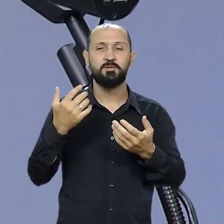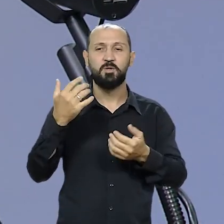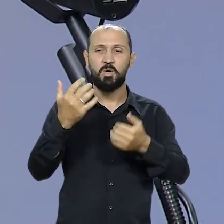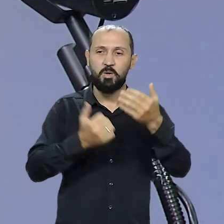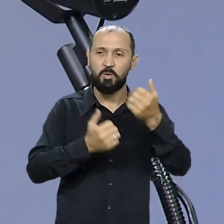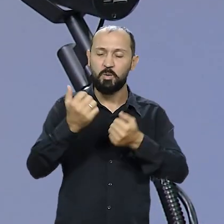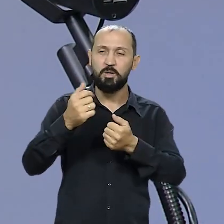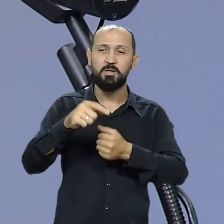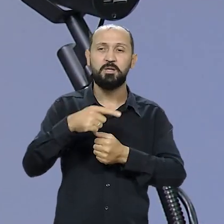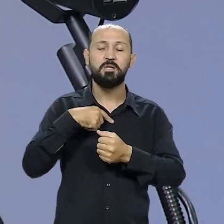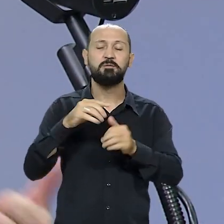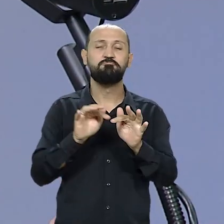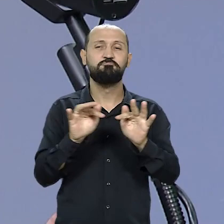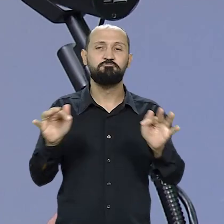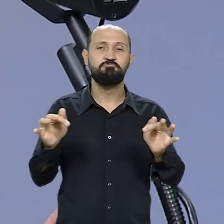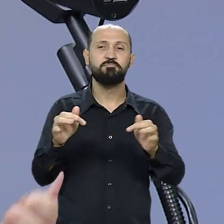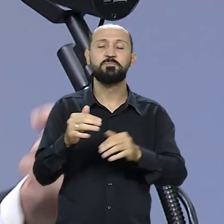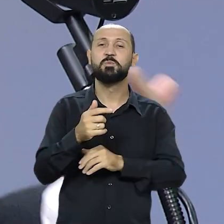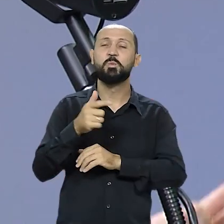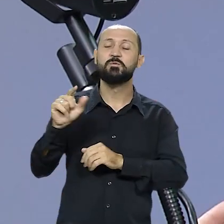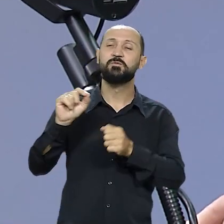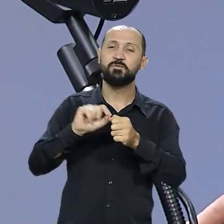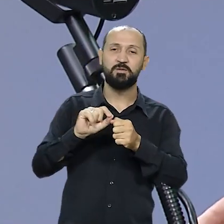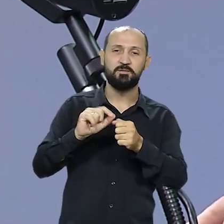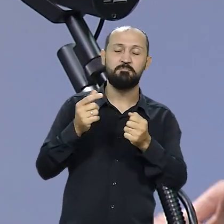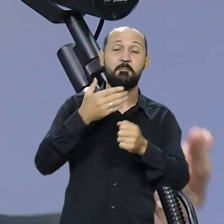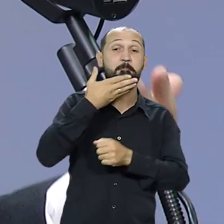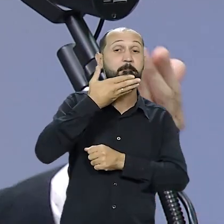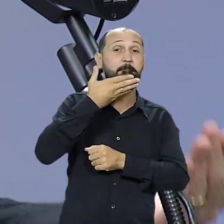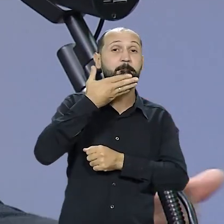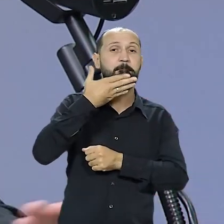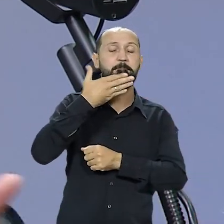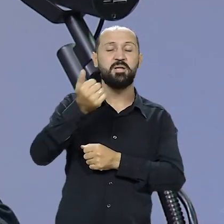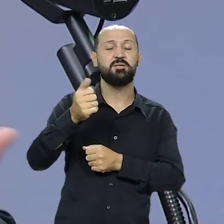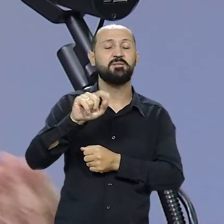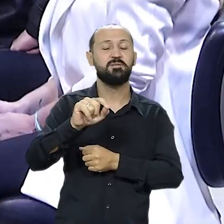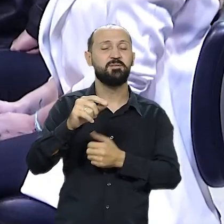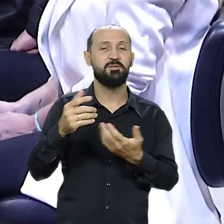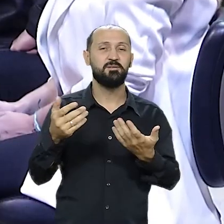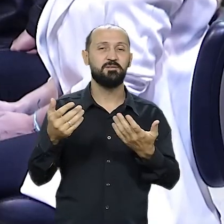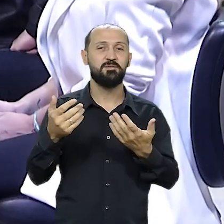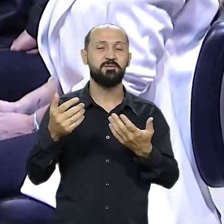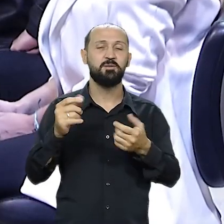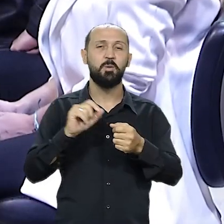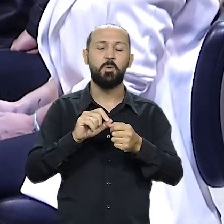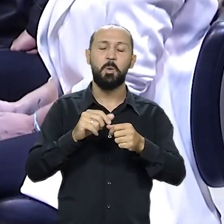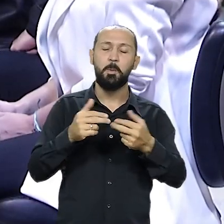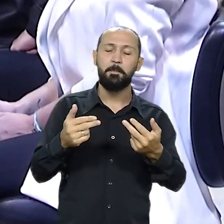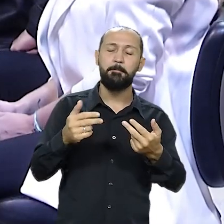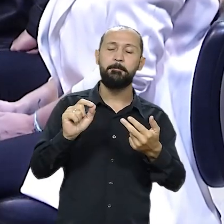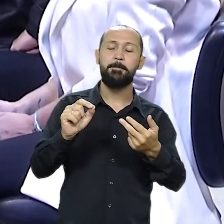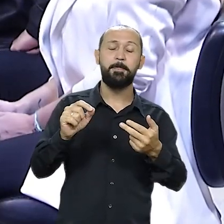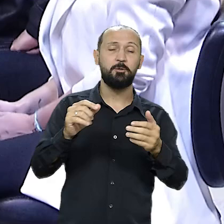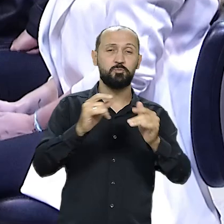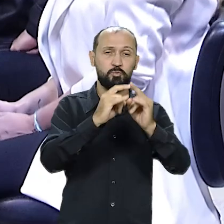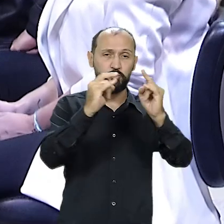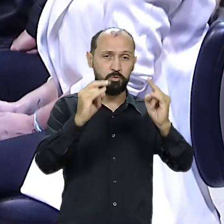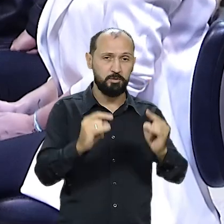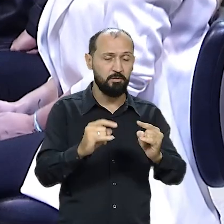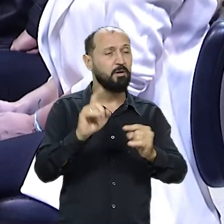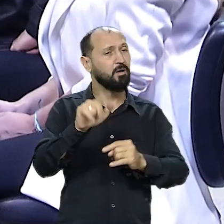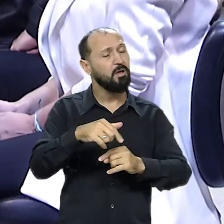né, do Girolanda, que é rústica, produtiva, para melhorar o rebanho